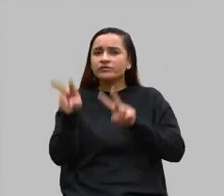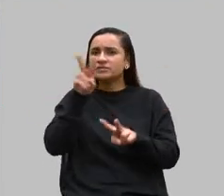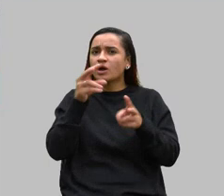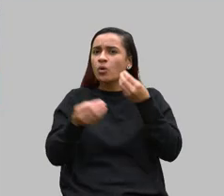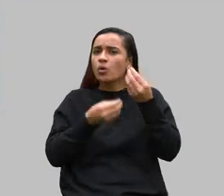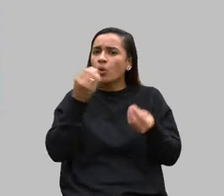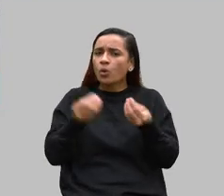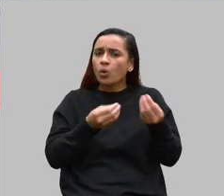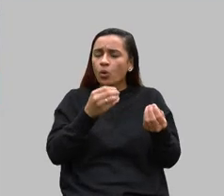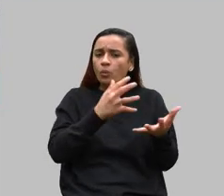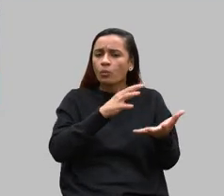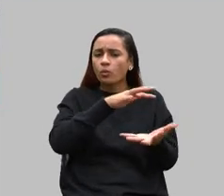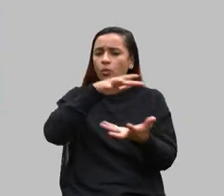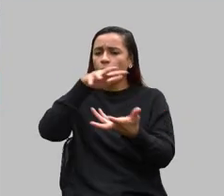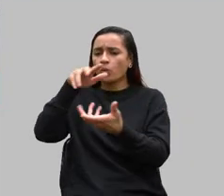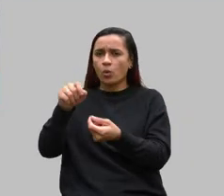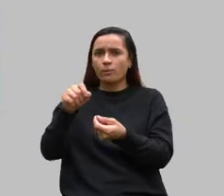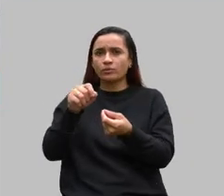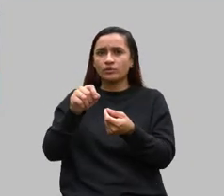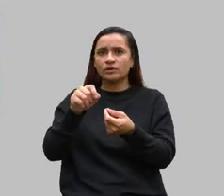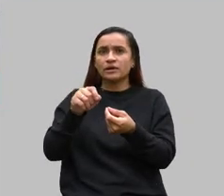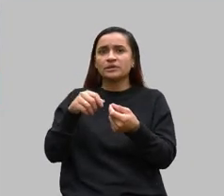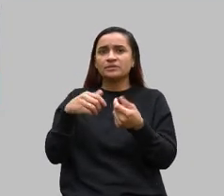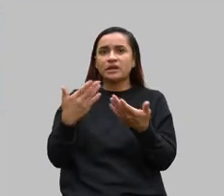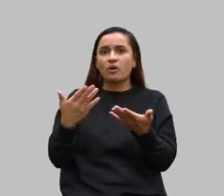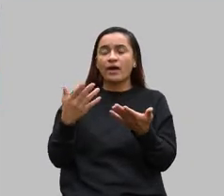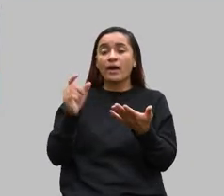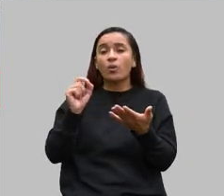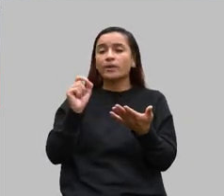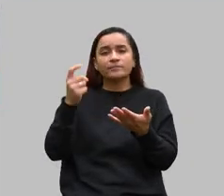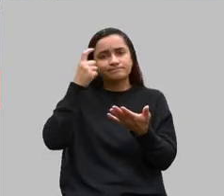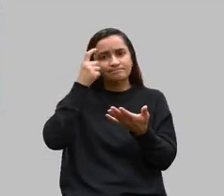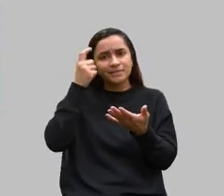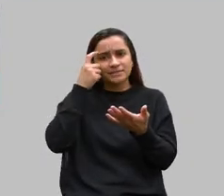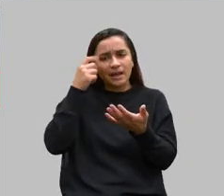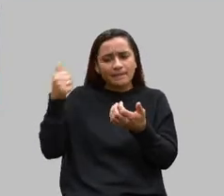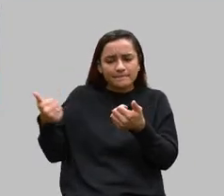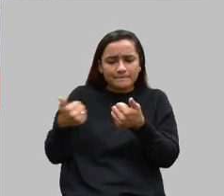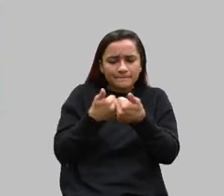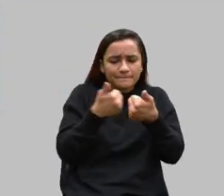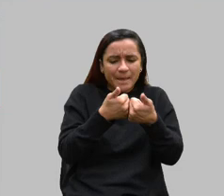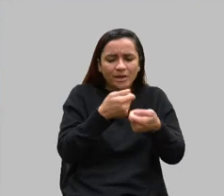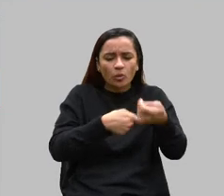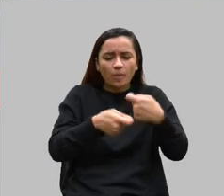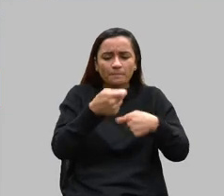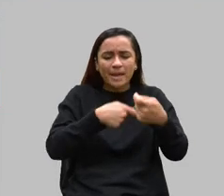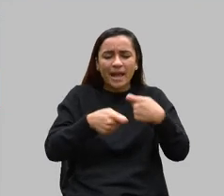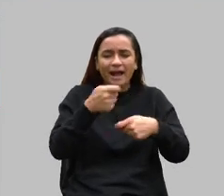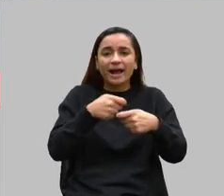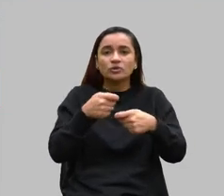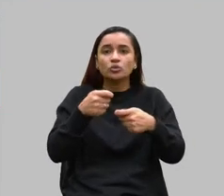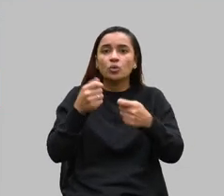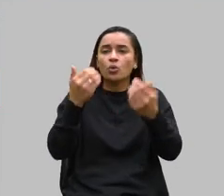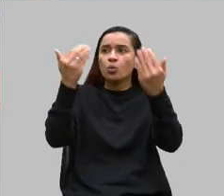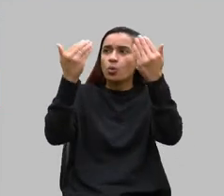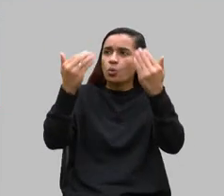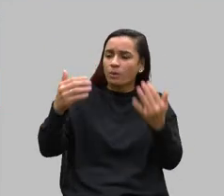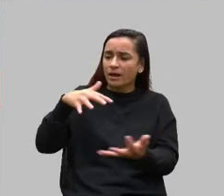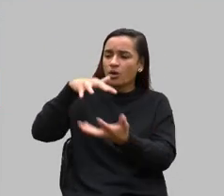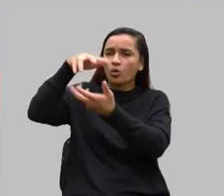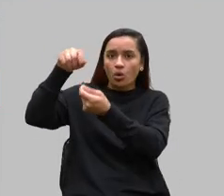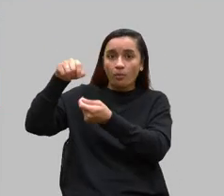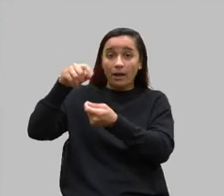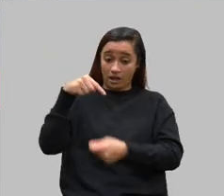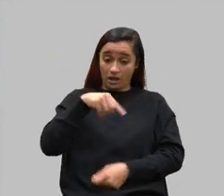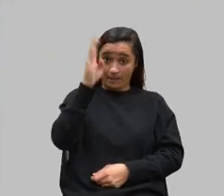né e fala muito do near shor né quer dizer é trazer para perto dos mercados né as cadeias globais o Brasil se coloca como um